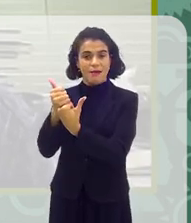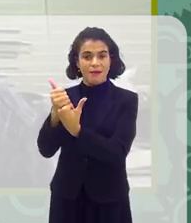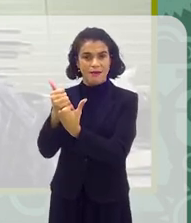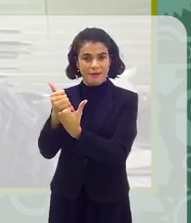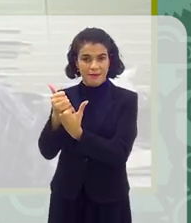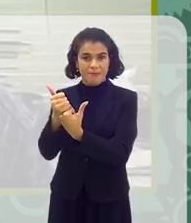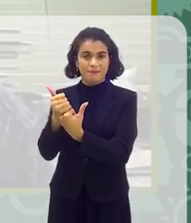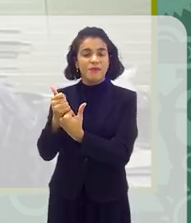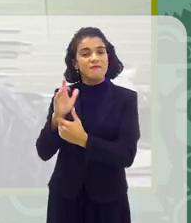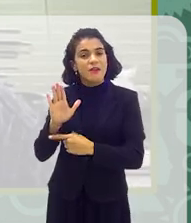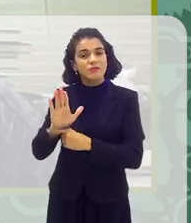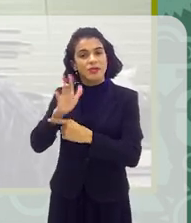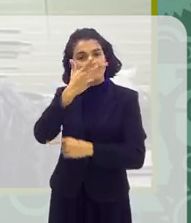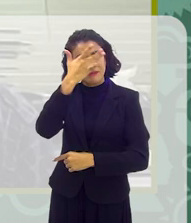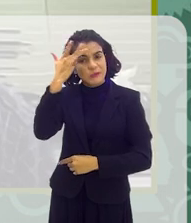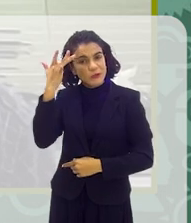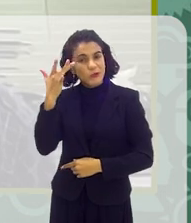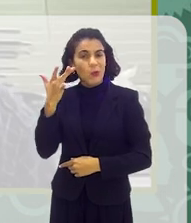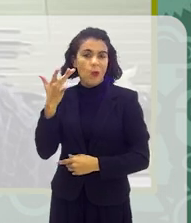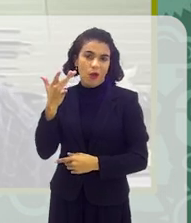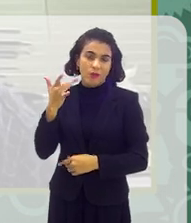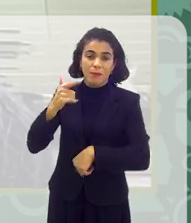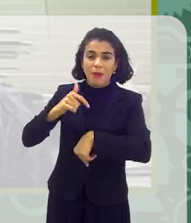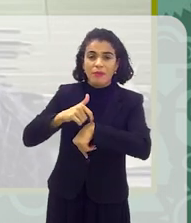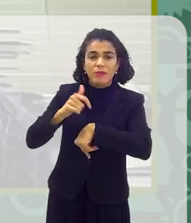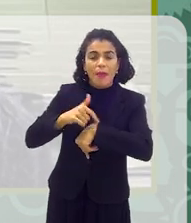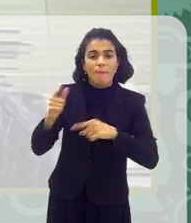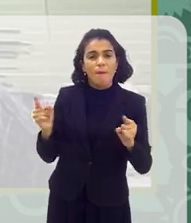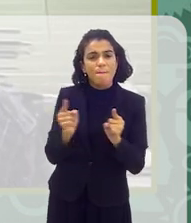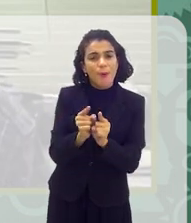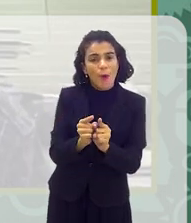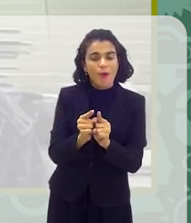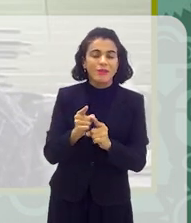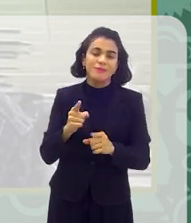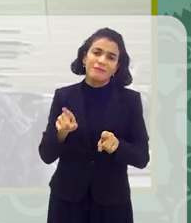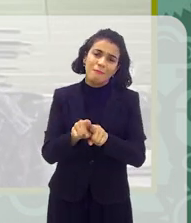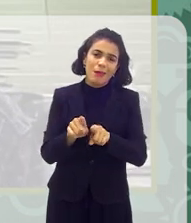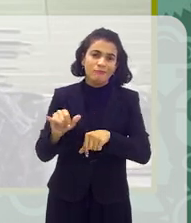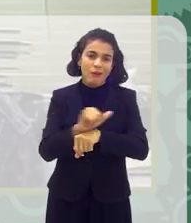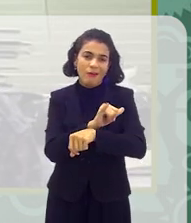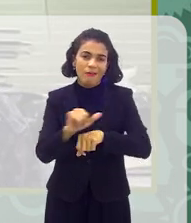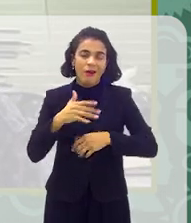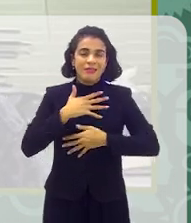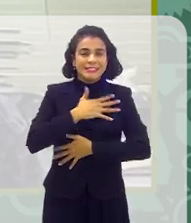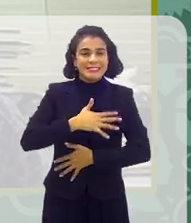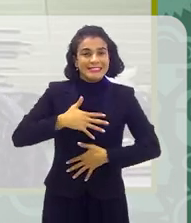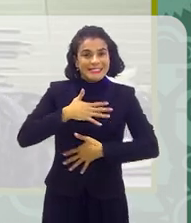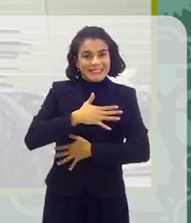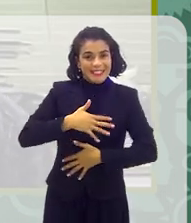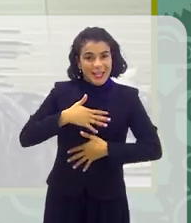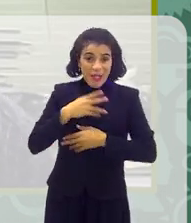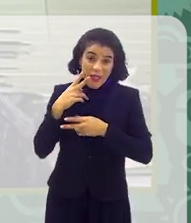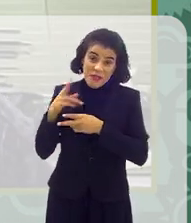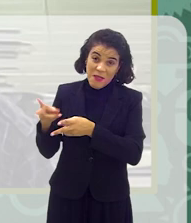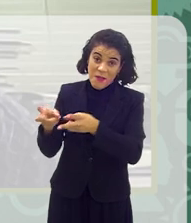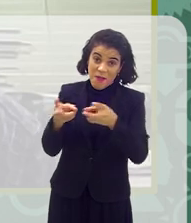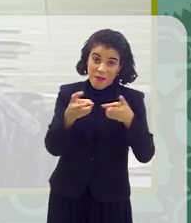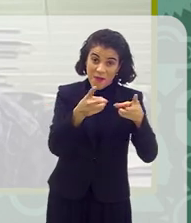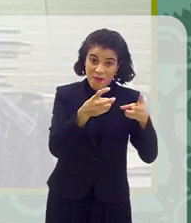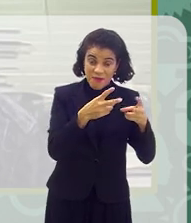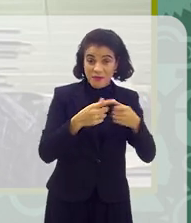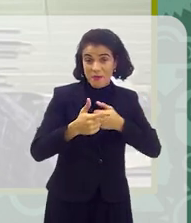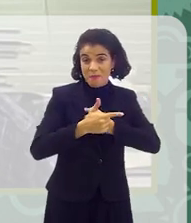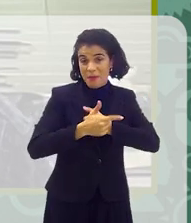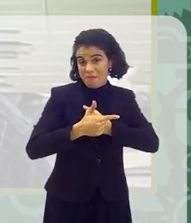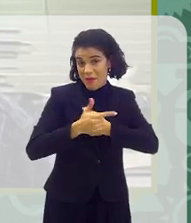vão ajudar as pessoas a fazerem mais e menos tempo e de uma forma mais prazerosa também, né? Então isso é que eu vejo o papel que vai